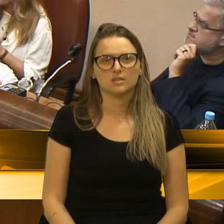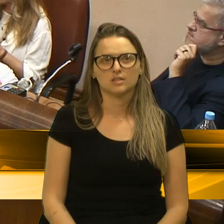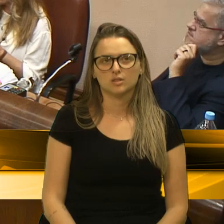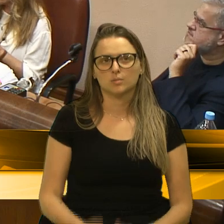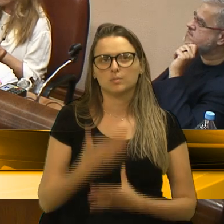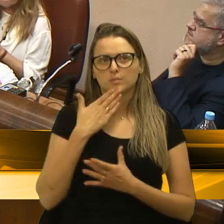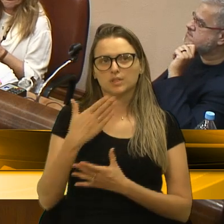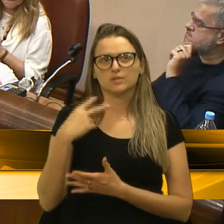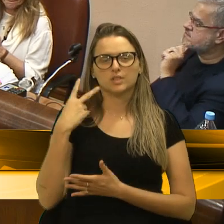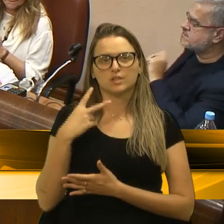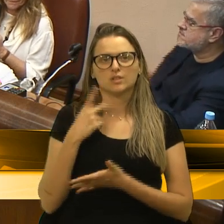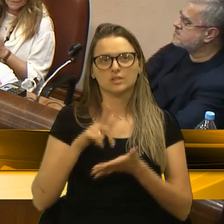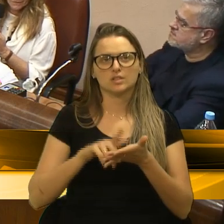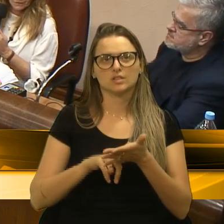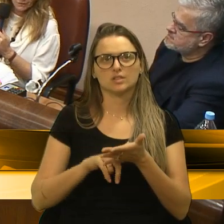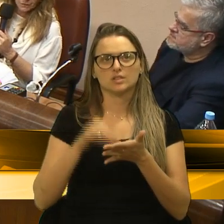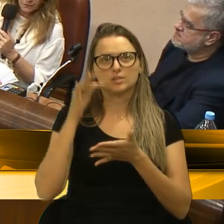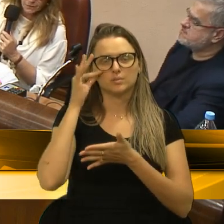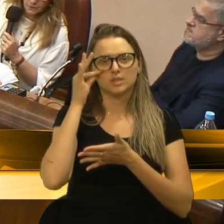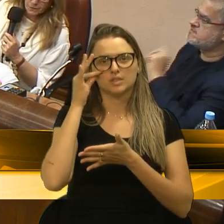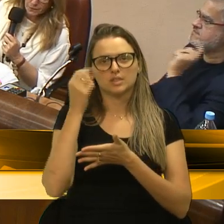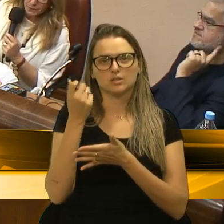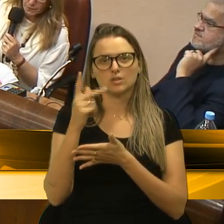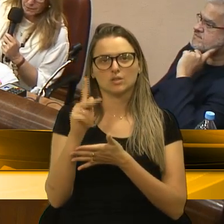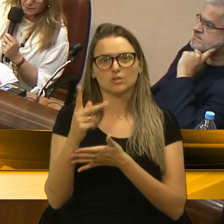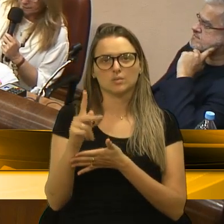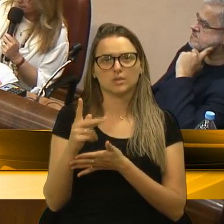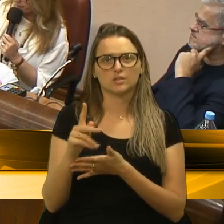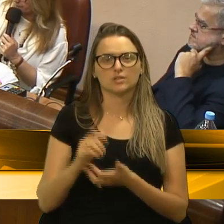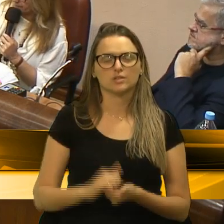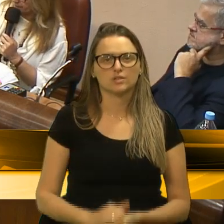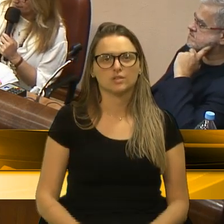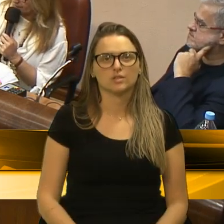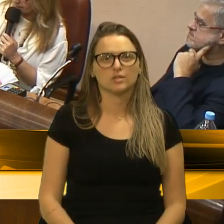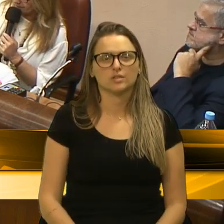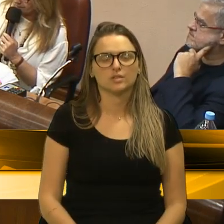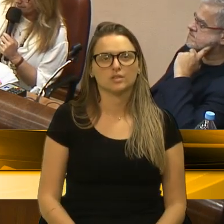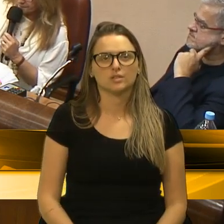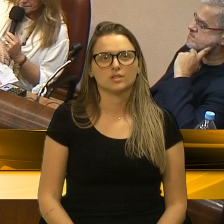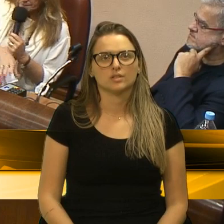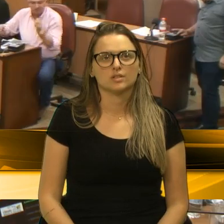Solicito aos vereadores que registrem suas presenças no terminal eletrônico.